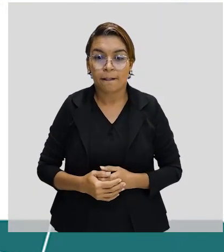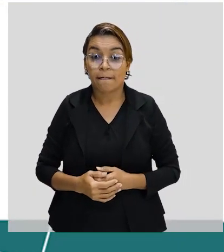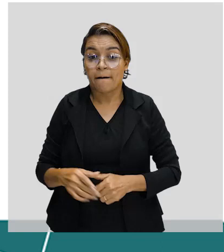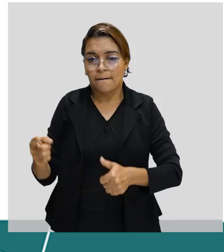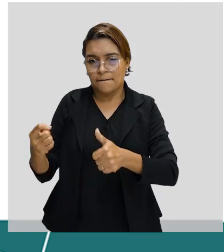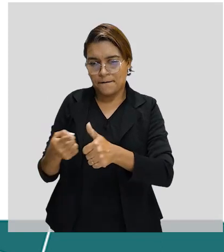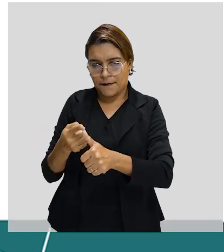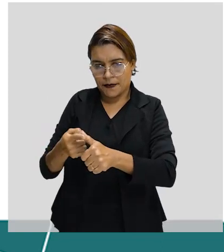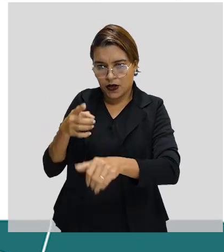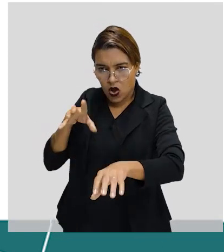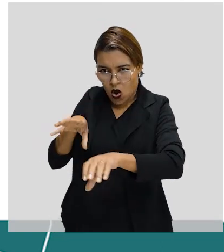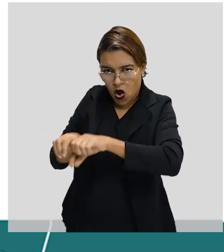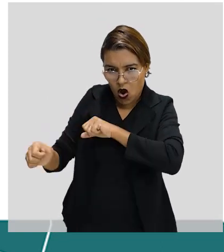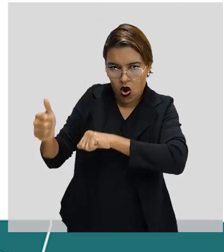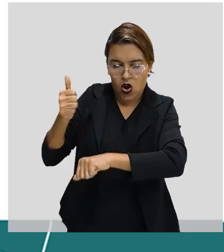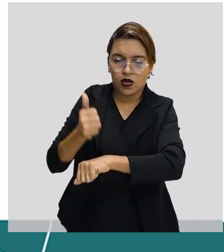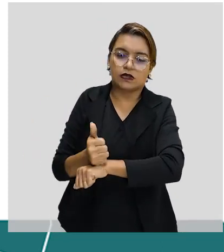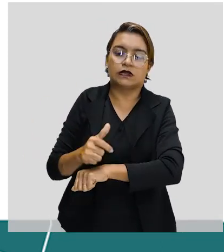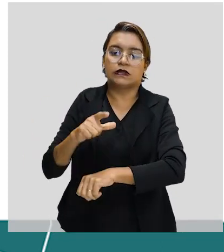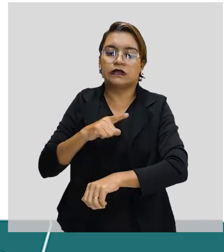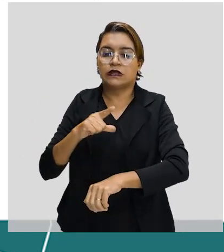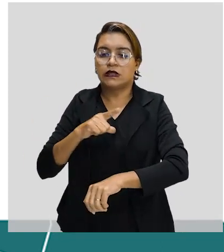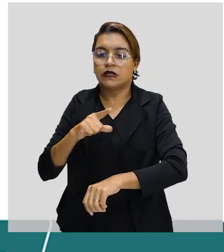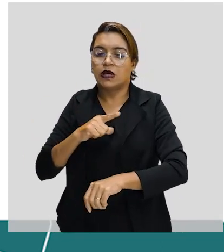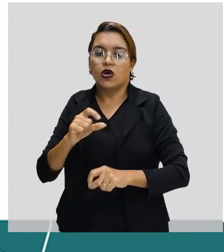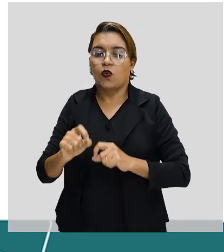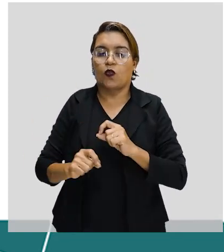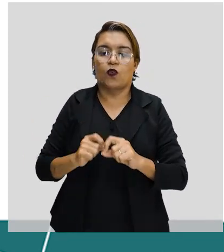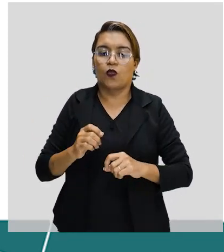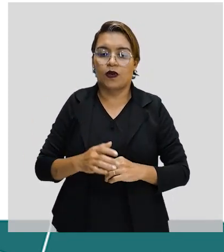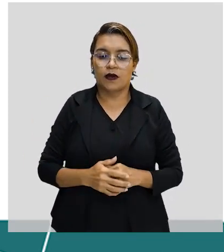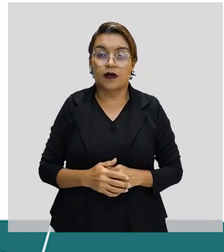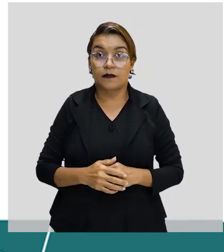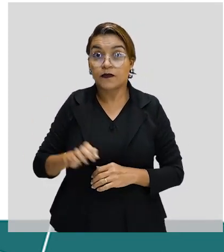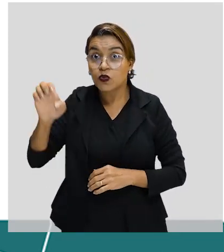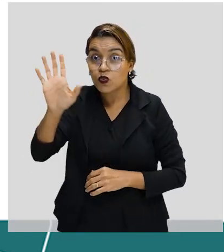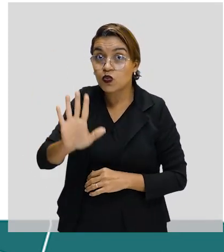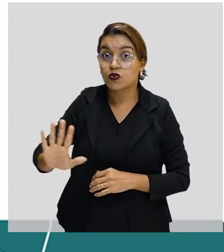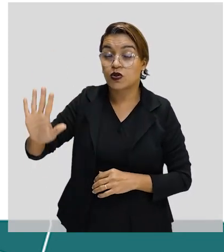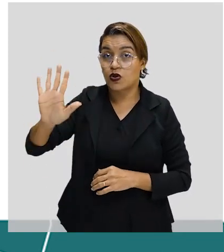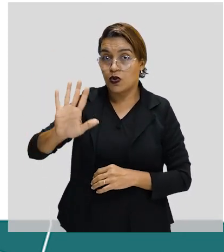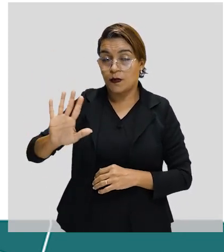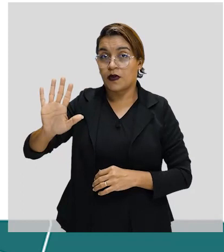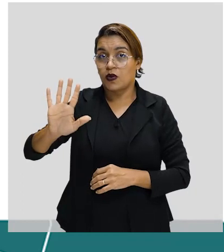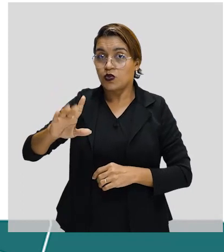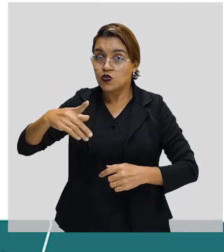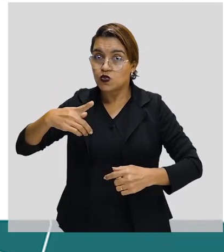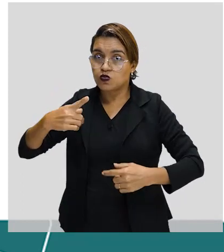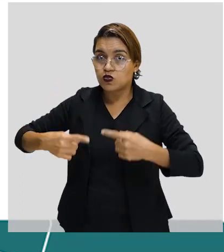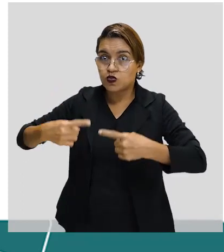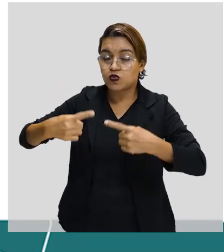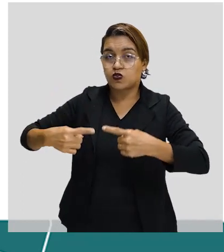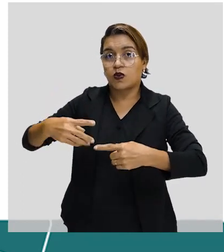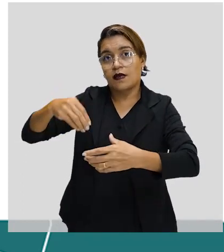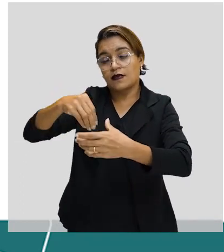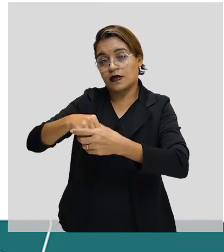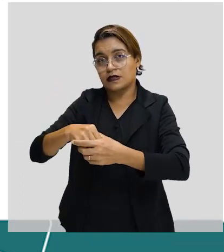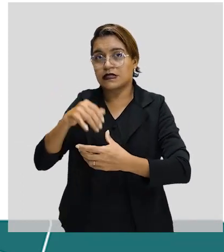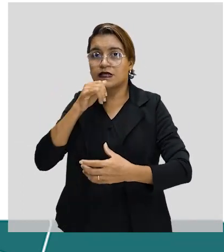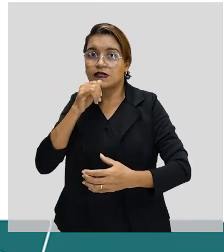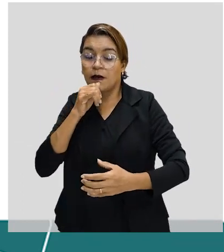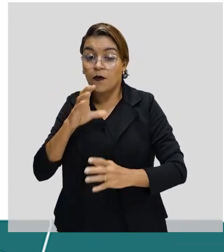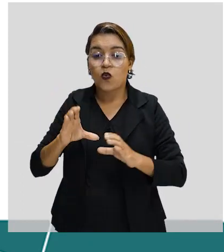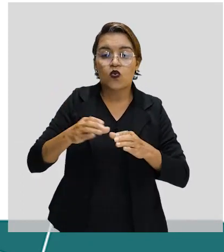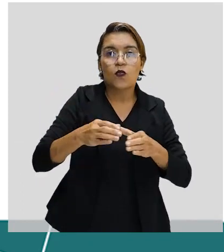colonização houve o acirramento intencional Por parte dos europeus ou seja conflitos internos entre as tribos africanas